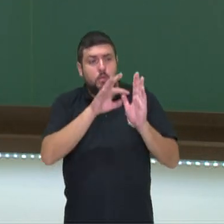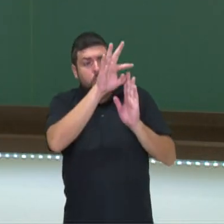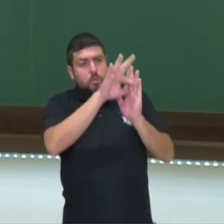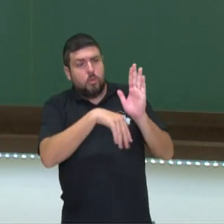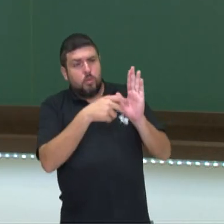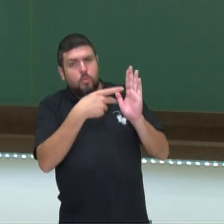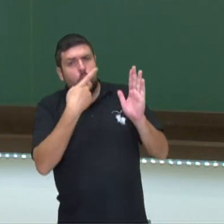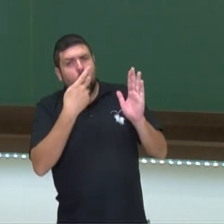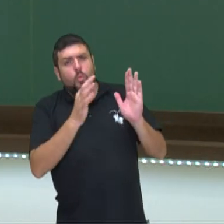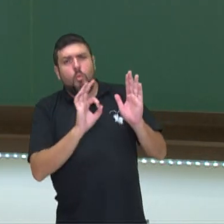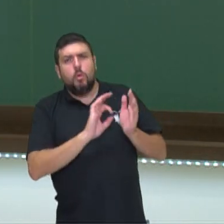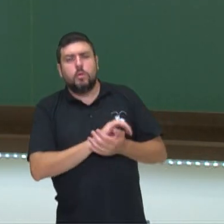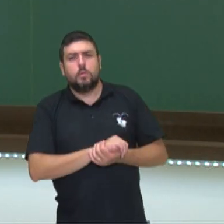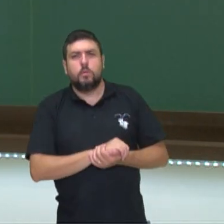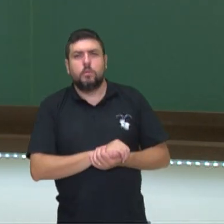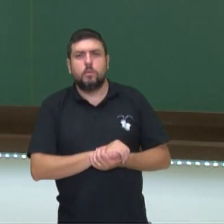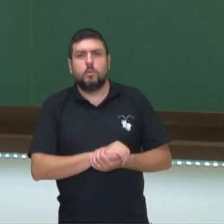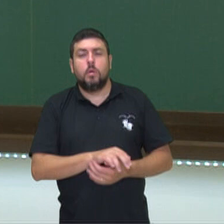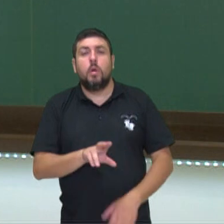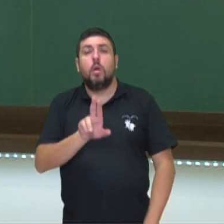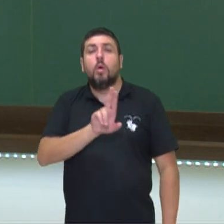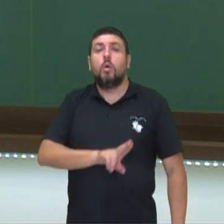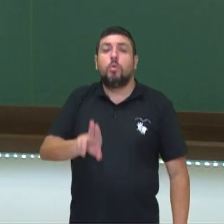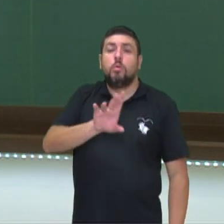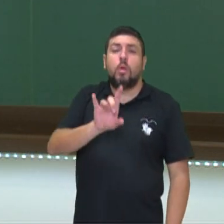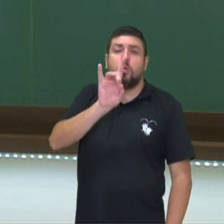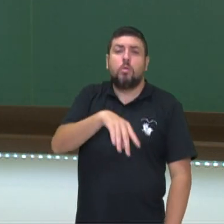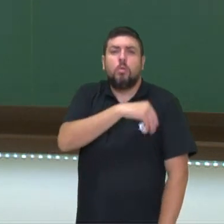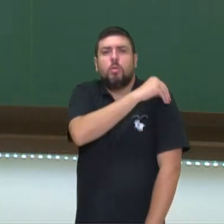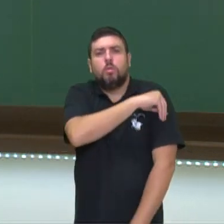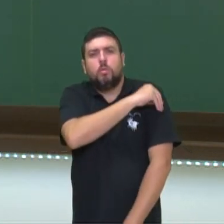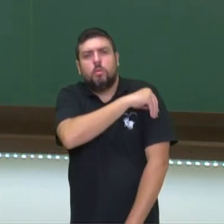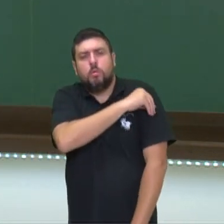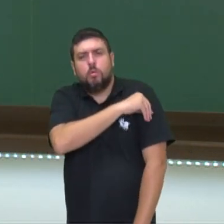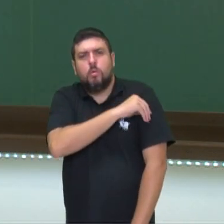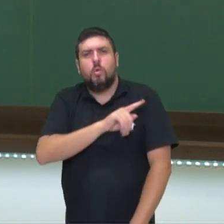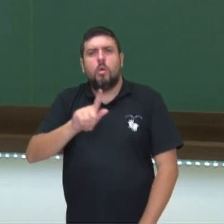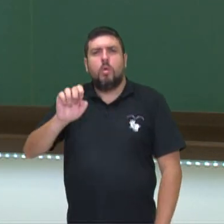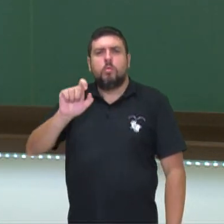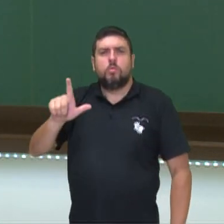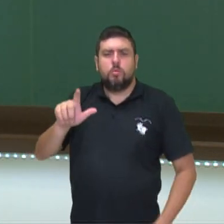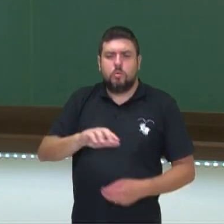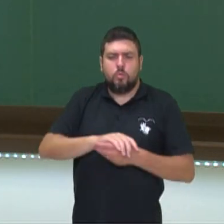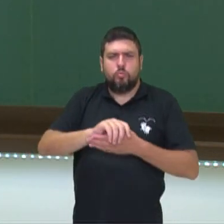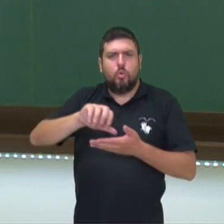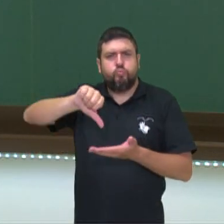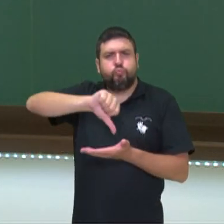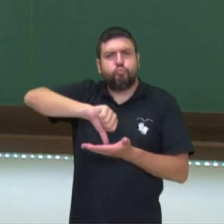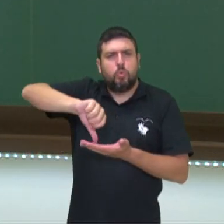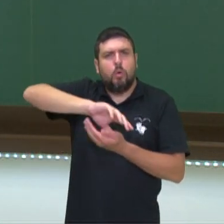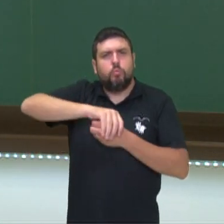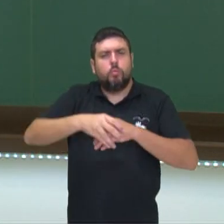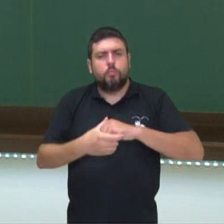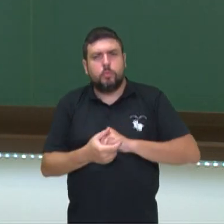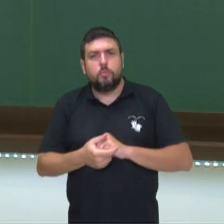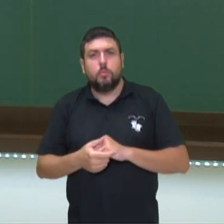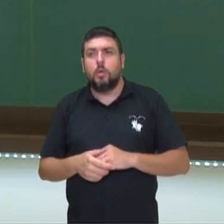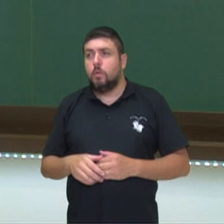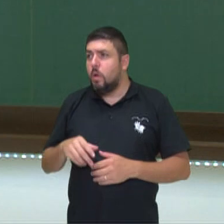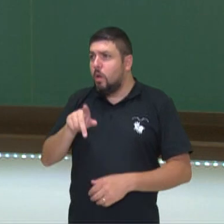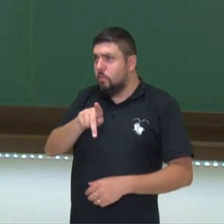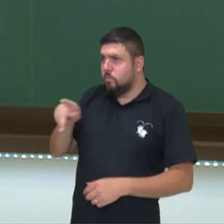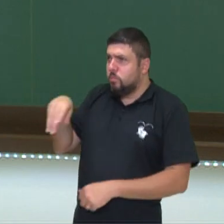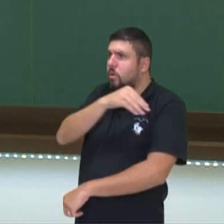falava isso. Usar apenas álcool em gel. Ah, professora, mas álcool em gel é importante?